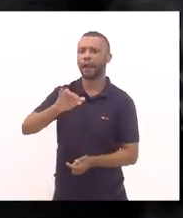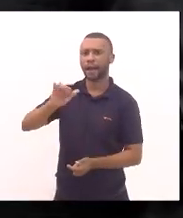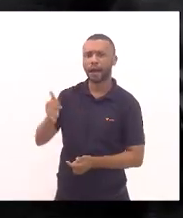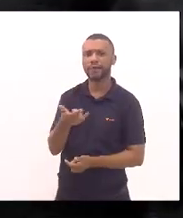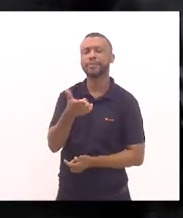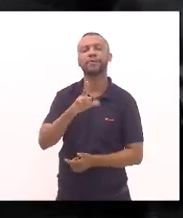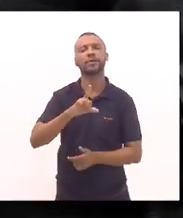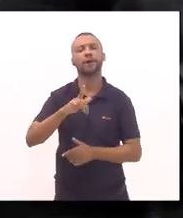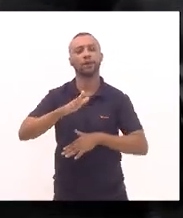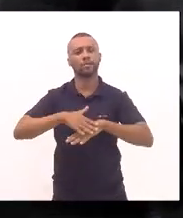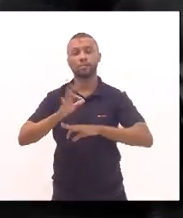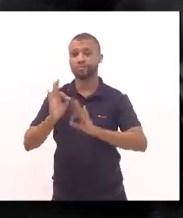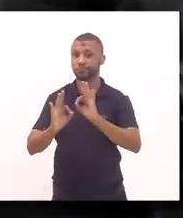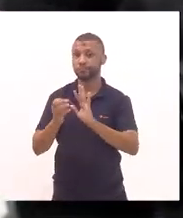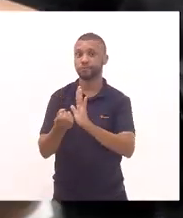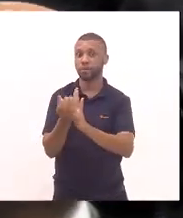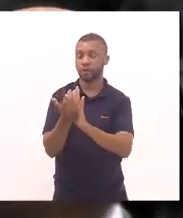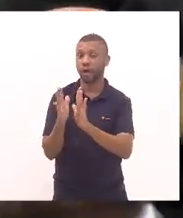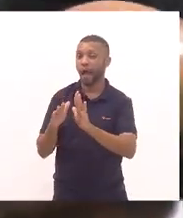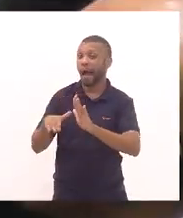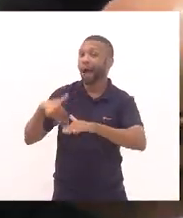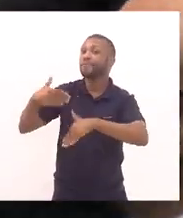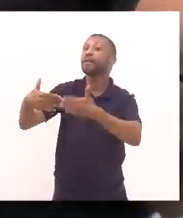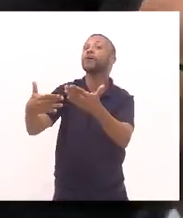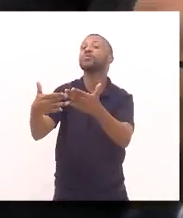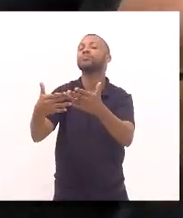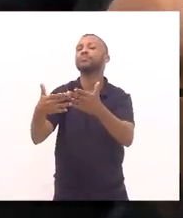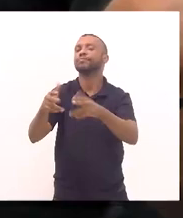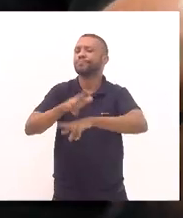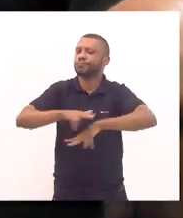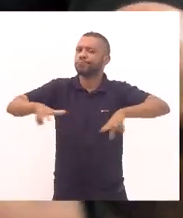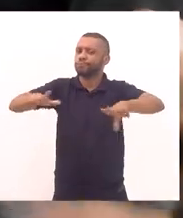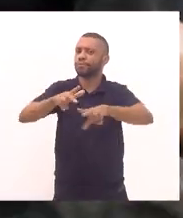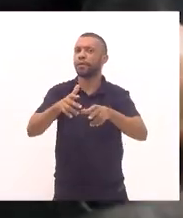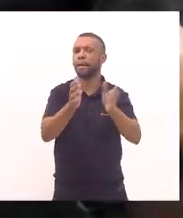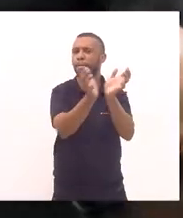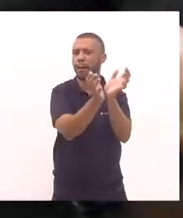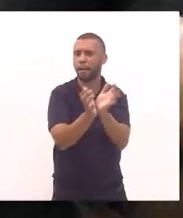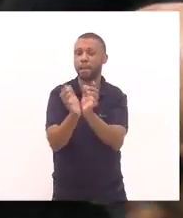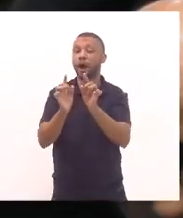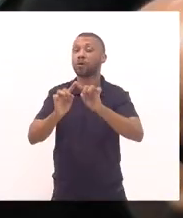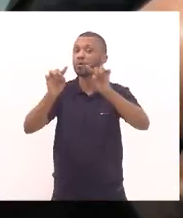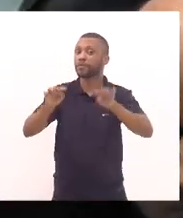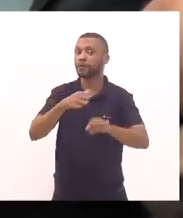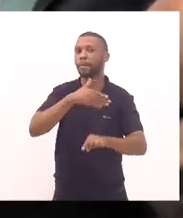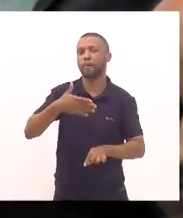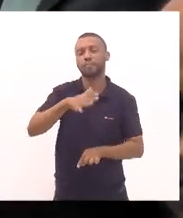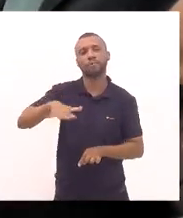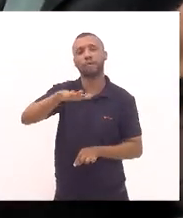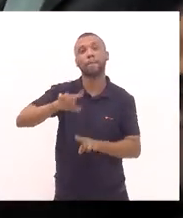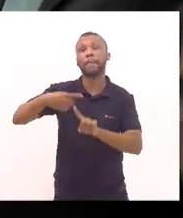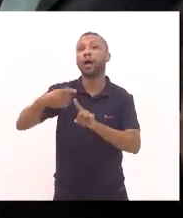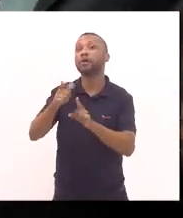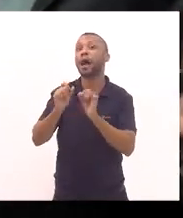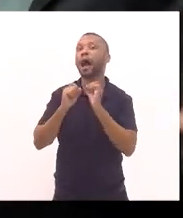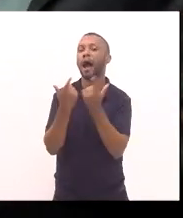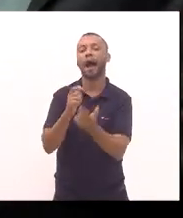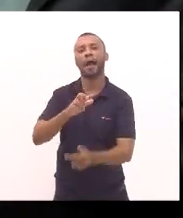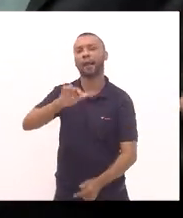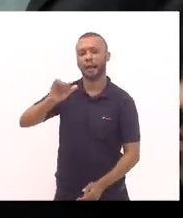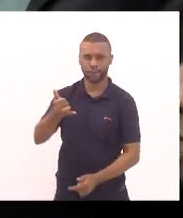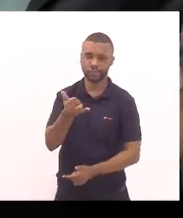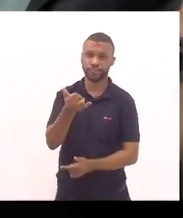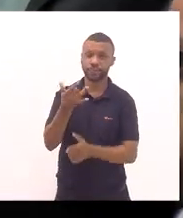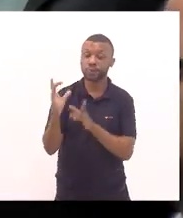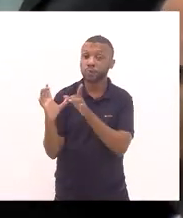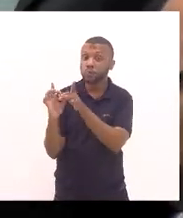tem produzido avanços em relação a diferentes categorias do serviço público e à Assembleia Legislativa. No contexto